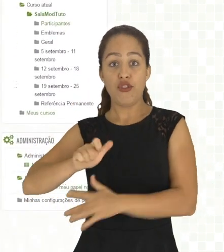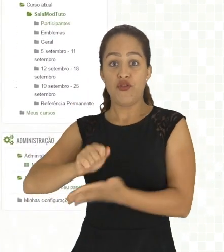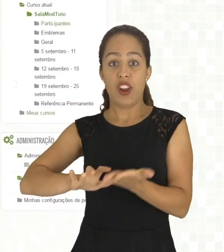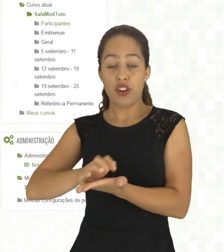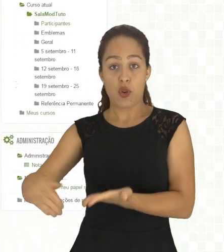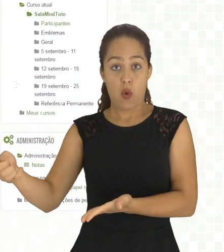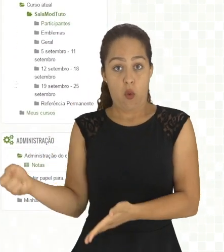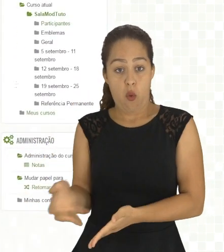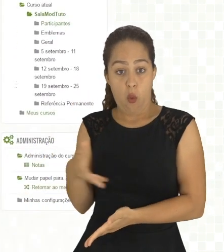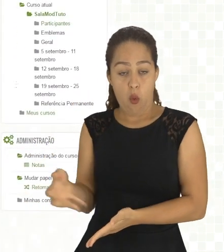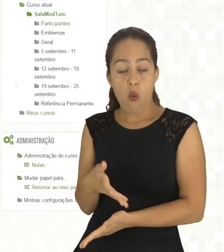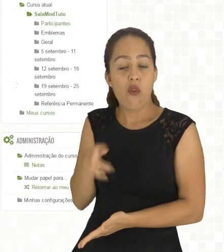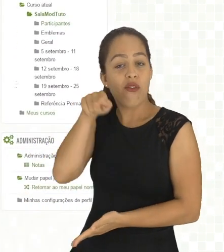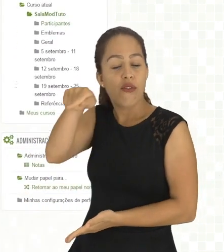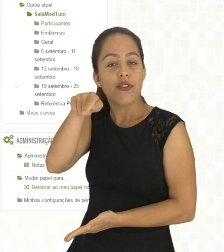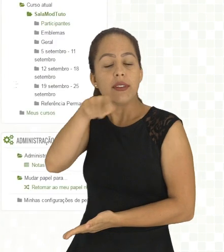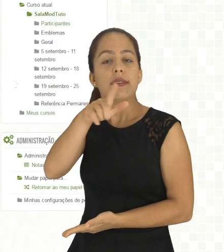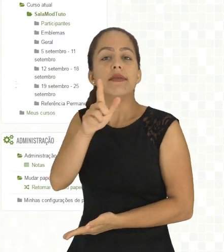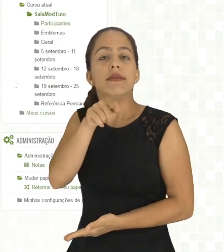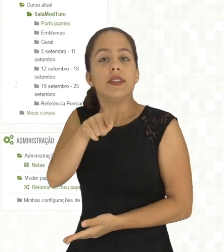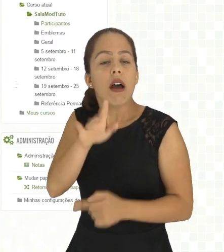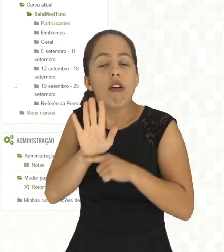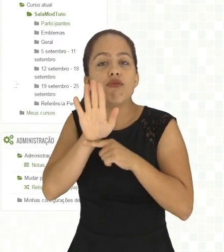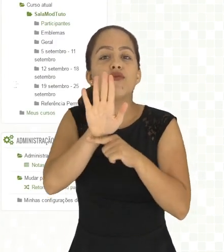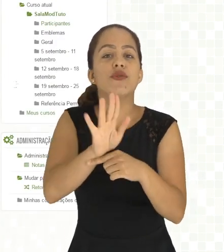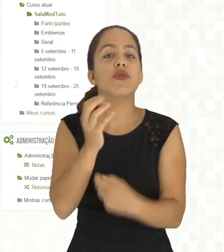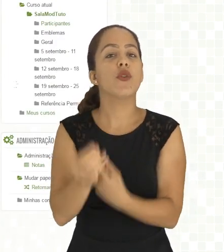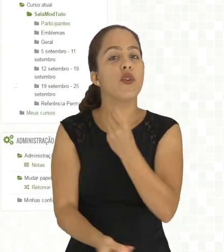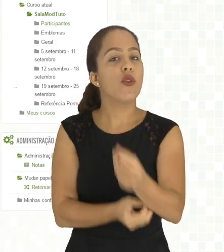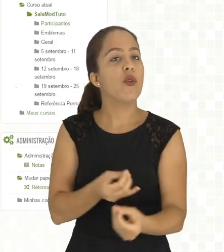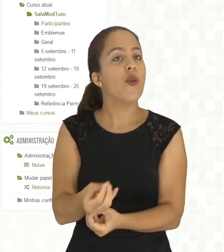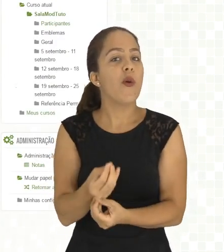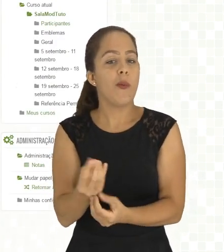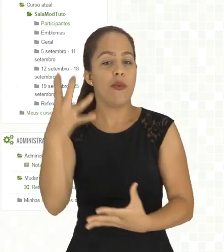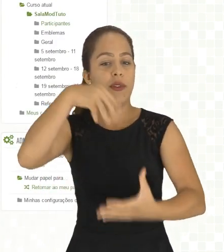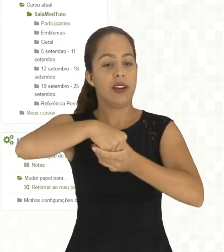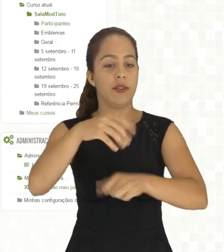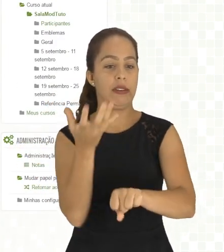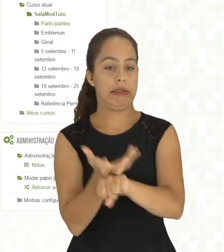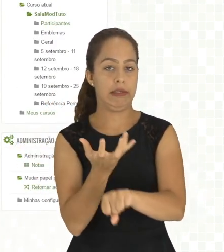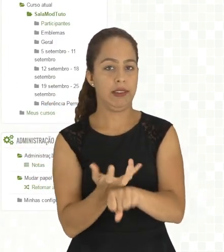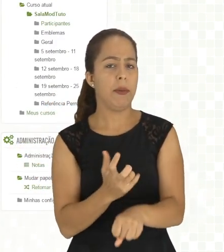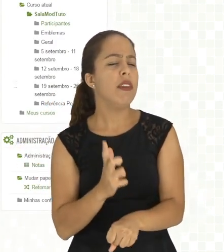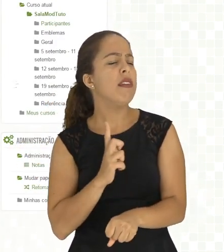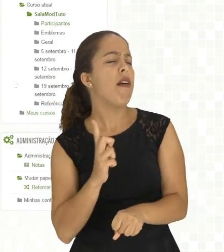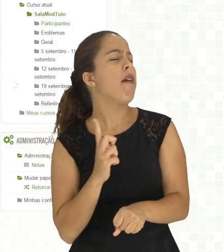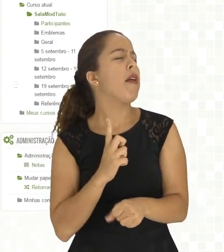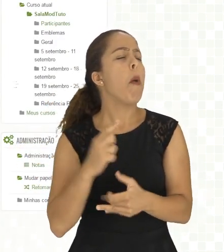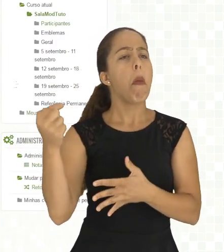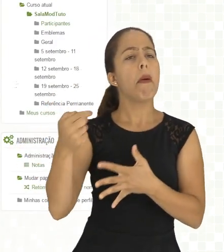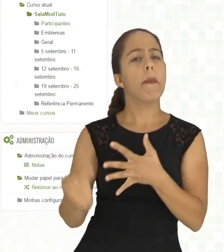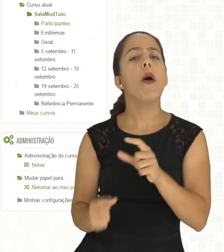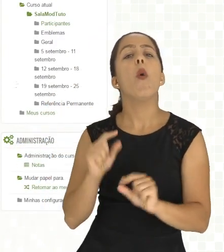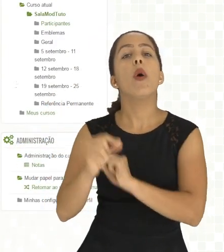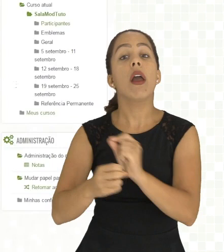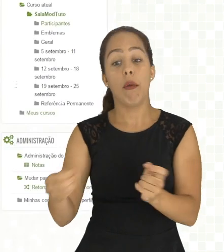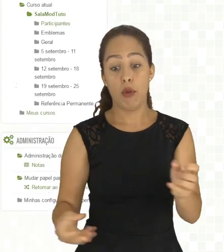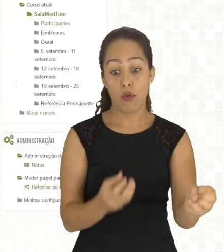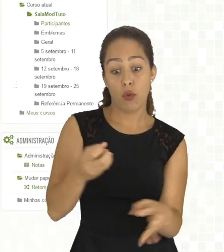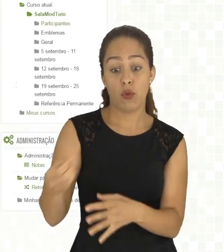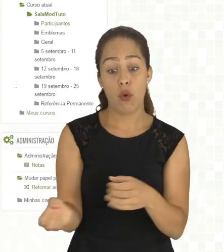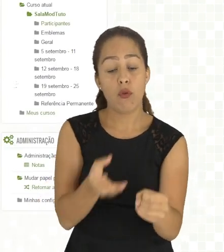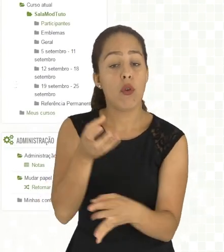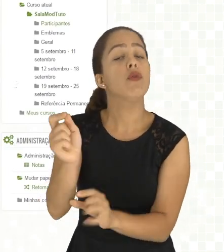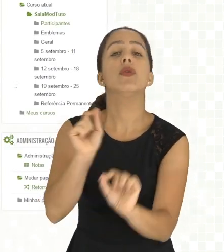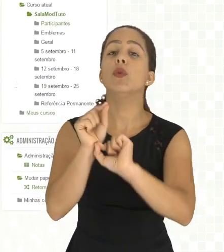também vai te auxiliar a saber o que está acontecendo dentro da disciplina que as pessoas estão respondendo quais foram as últimas